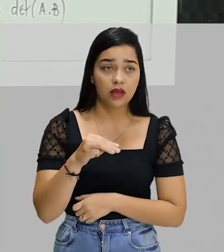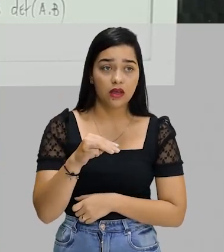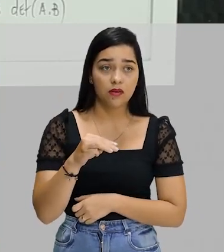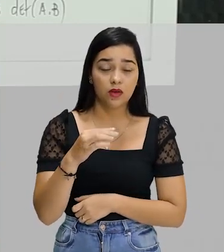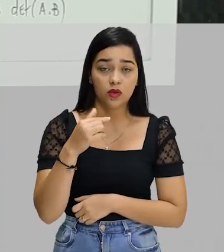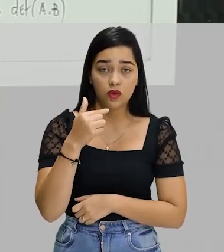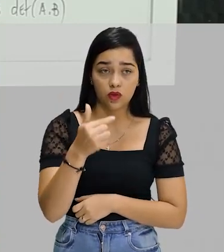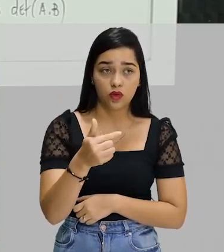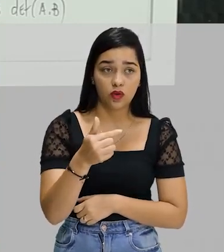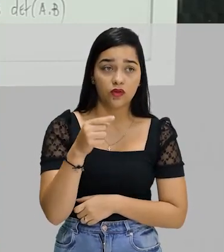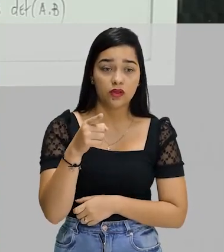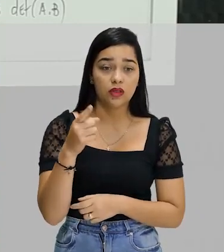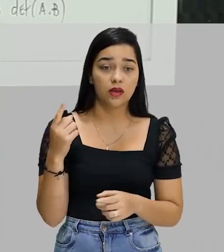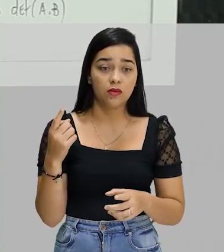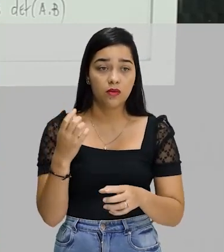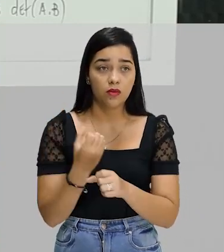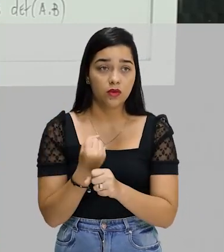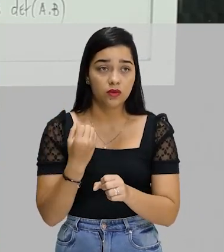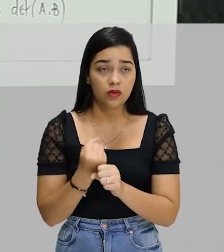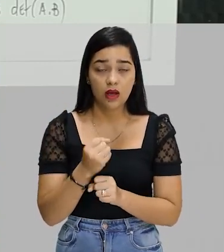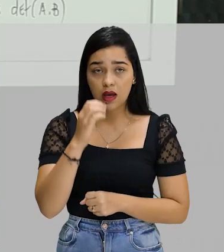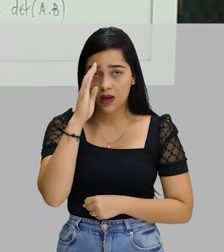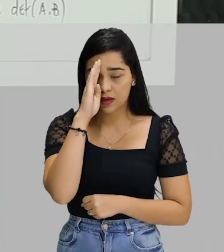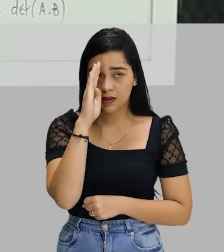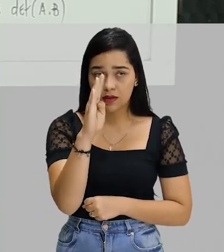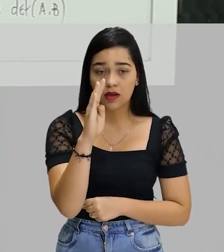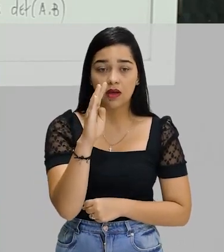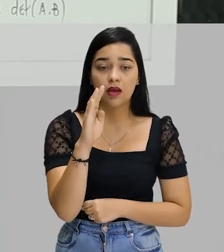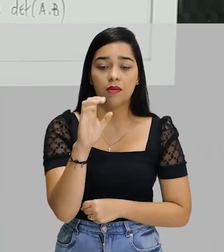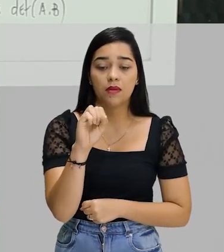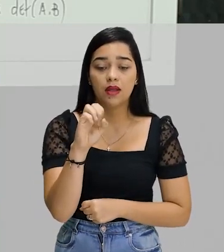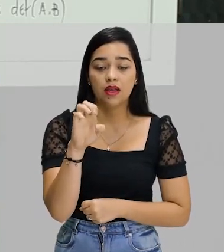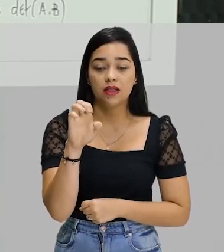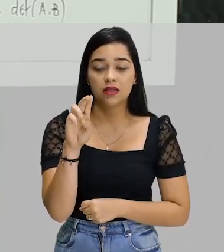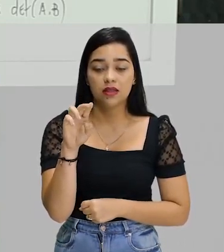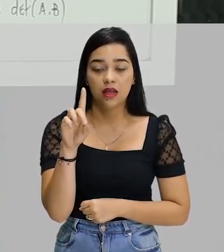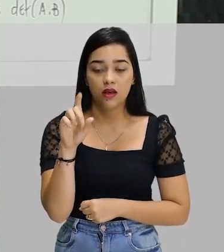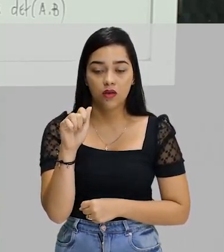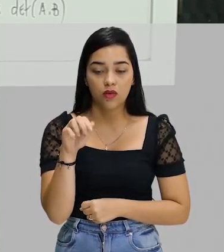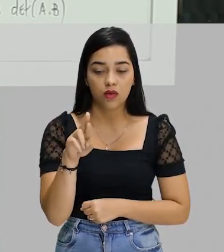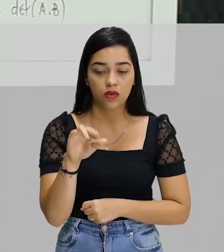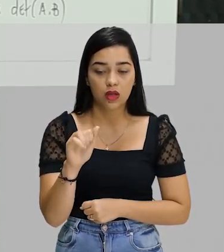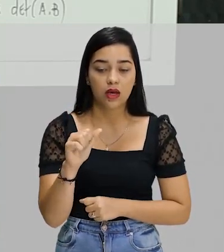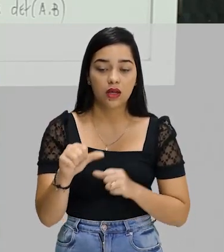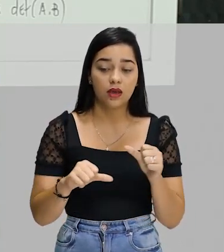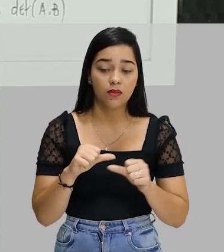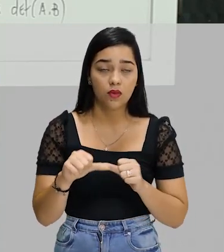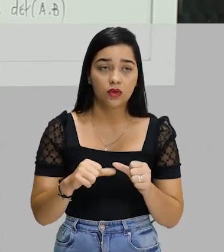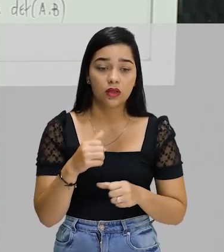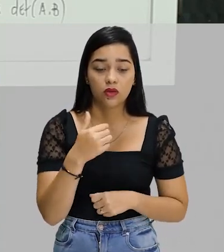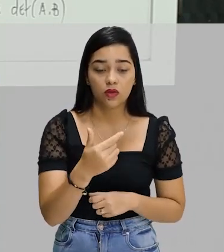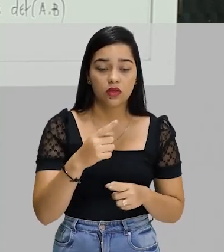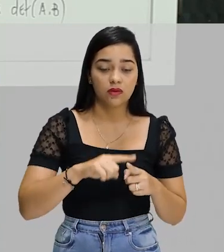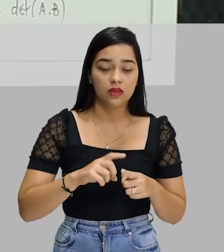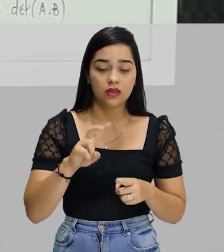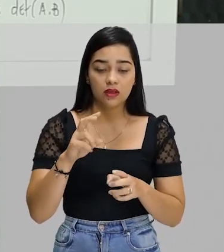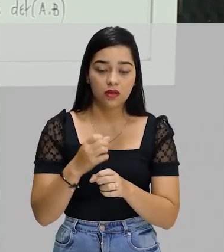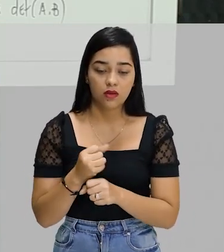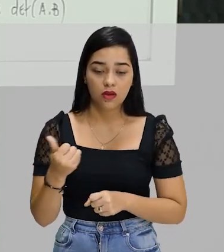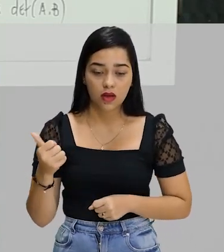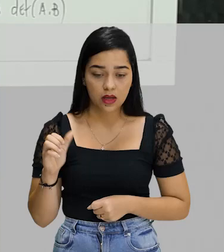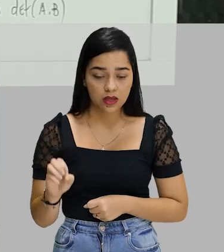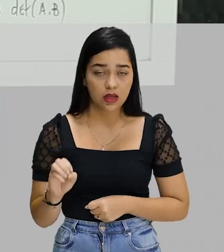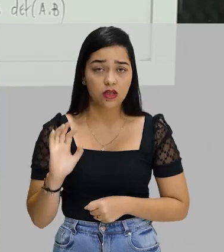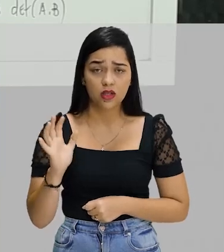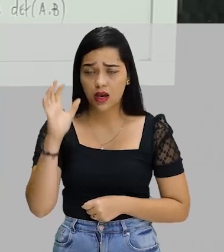ordem 2, você multiplica a principal pela secundária, né? E muda o sinal. Então, 2 é 5, 10, né?